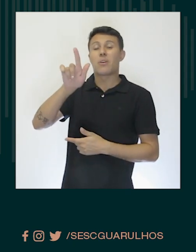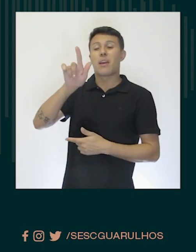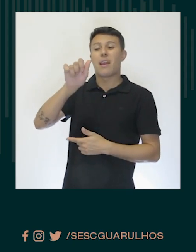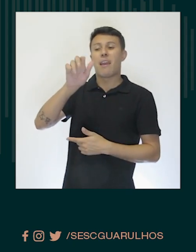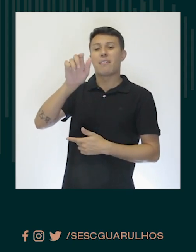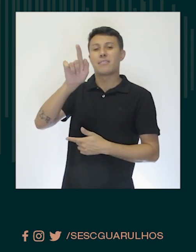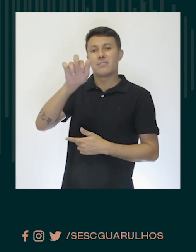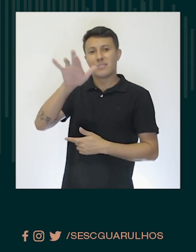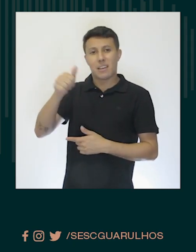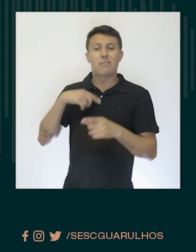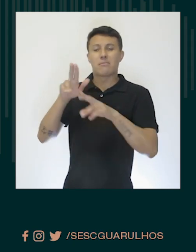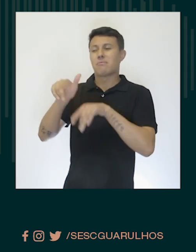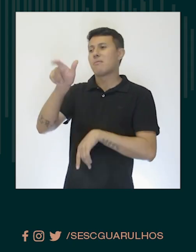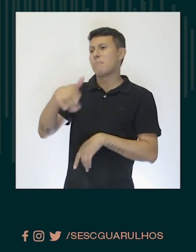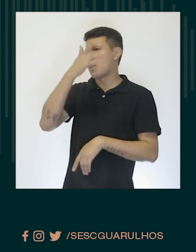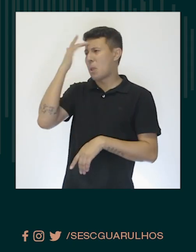Tem algumas pessoas